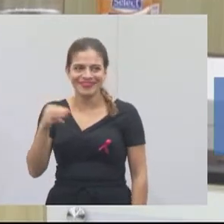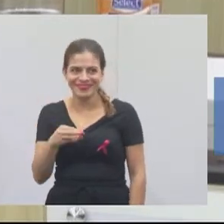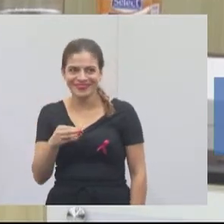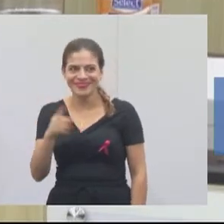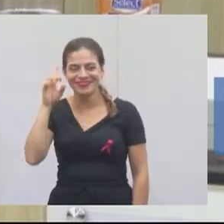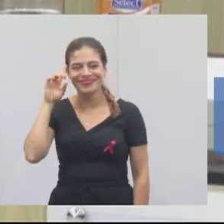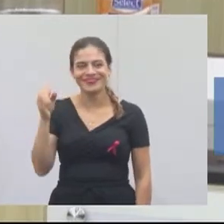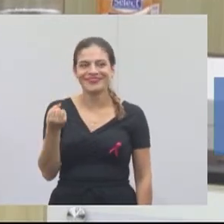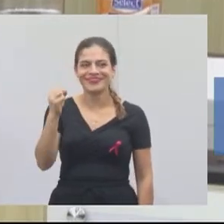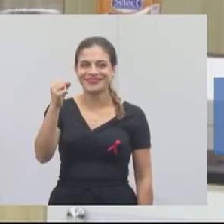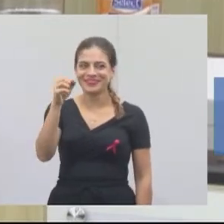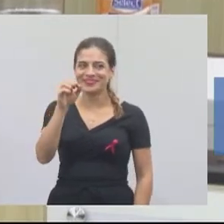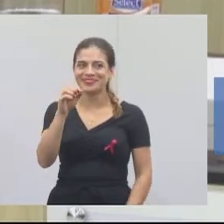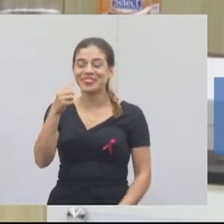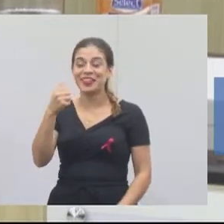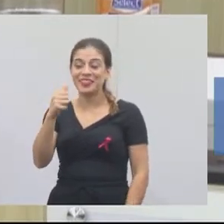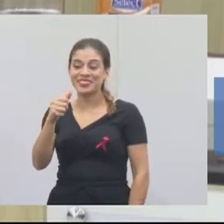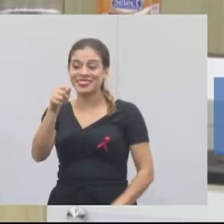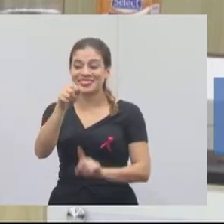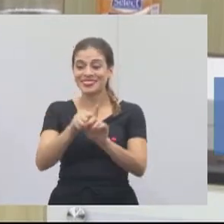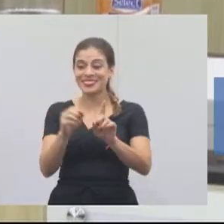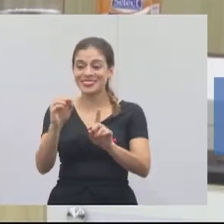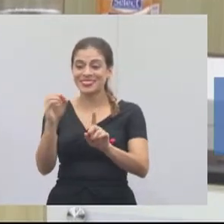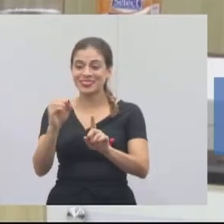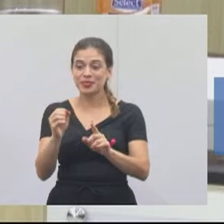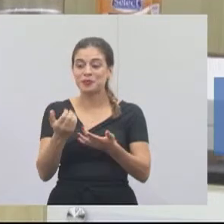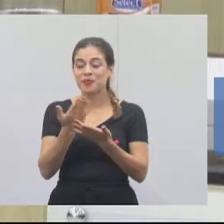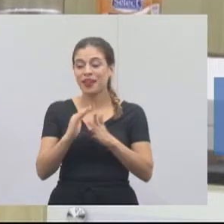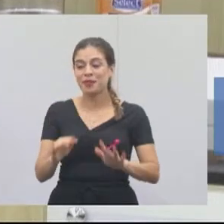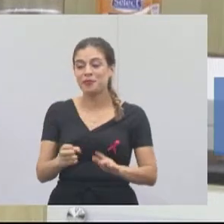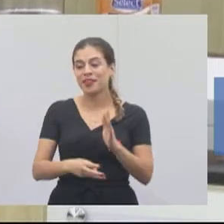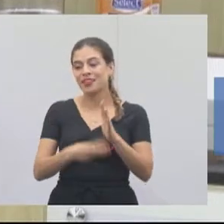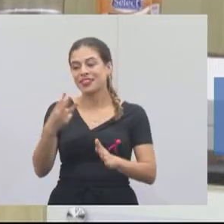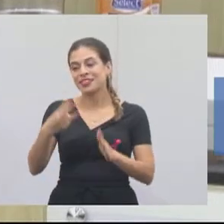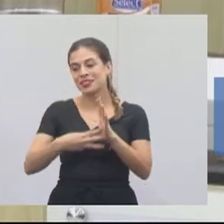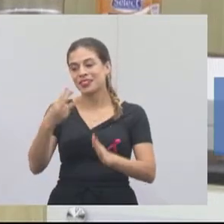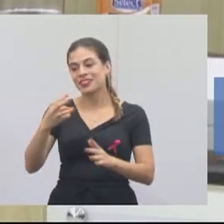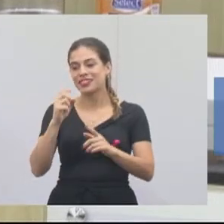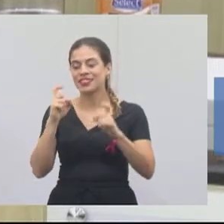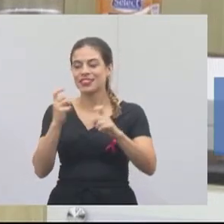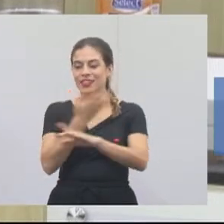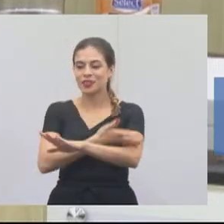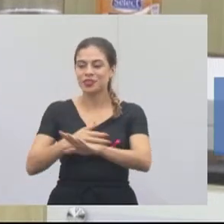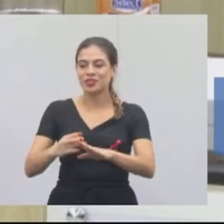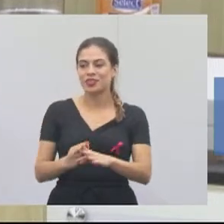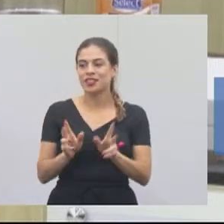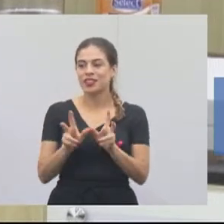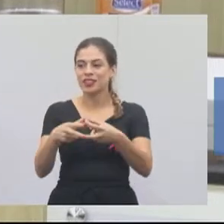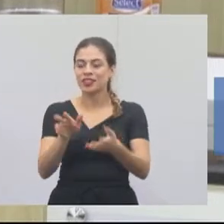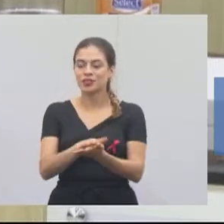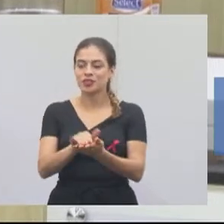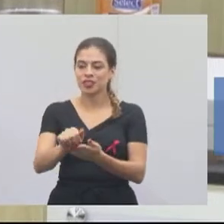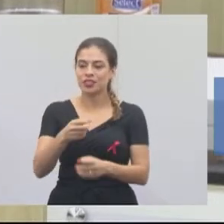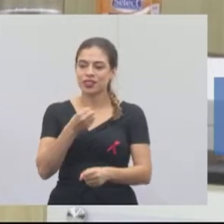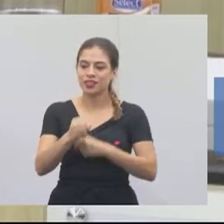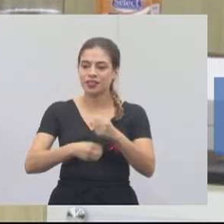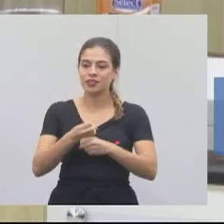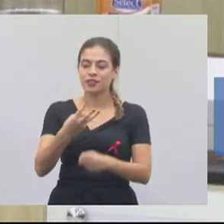11 de outubro, declaro encerrada a 33ª sessão ordinária da Câmara Municipal de Jacareí do ano